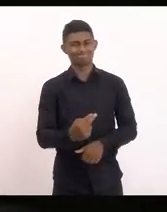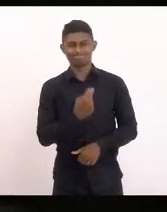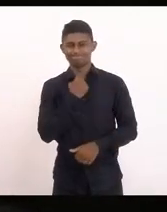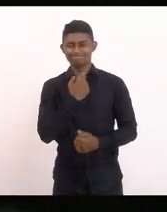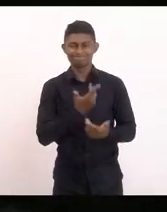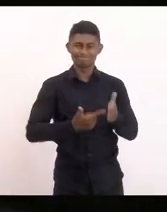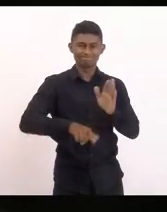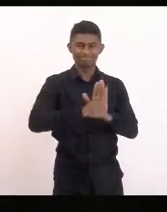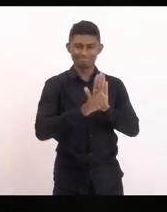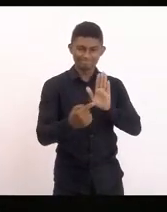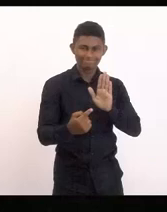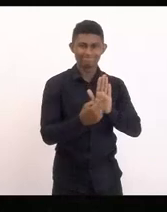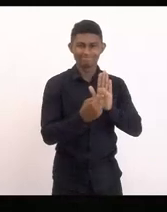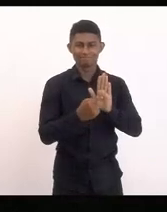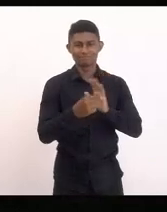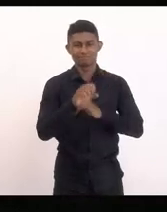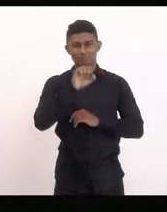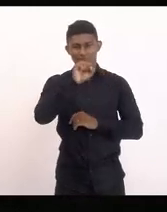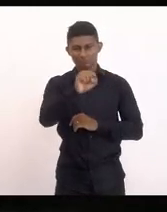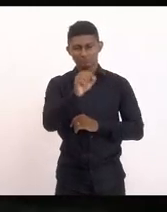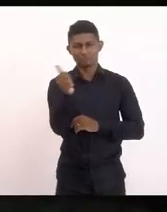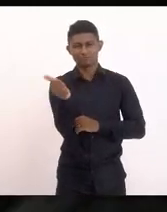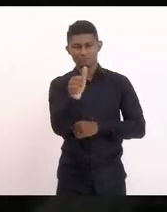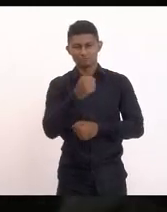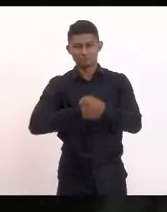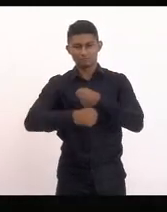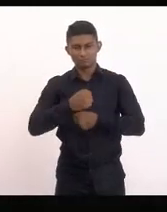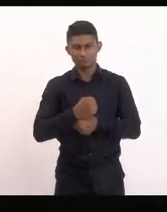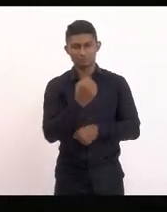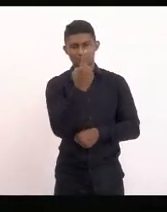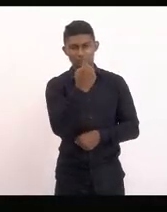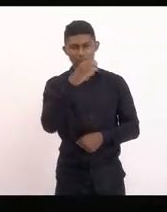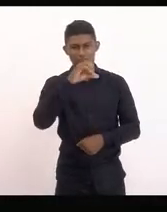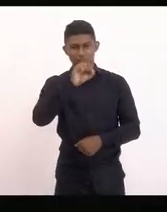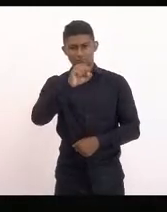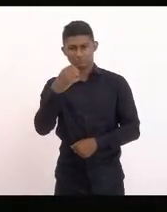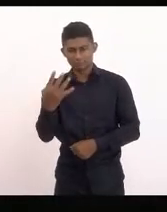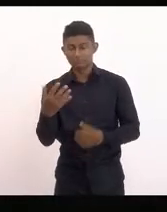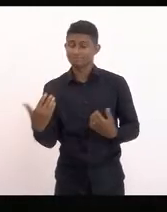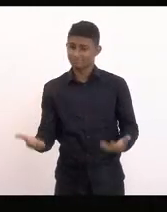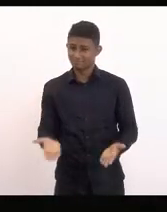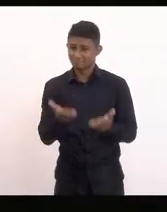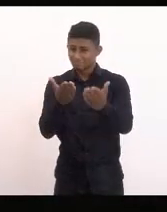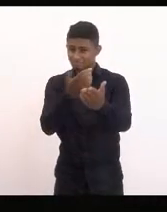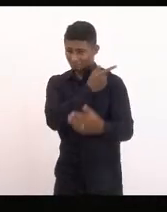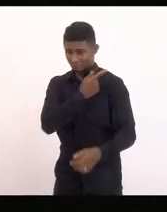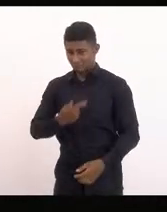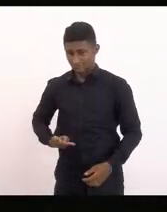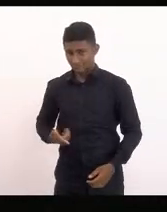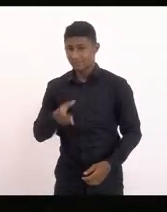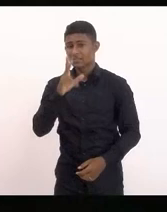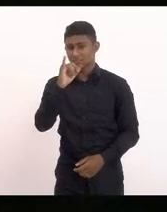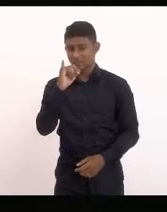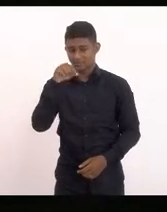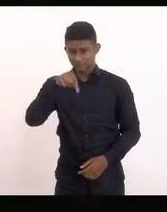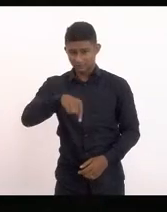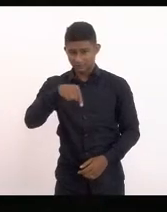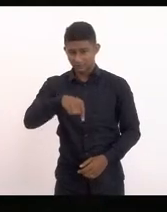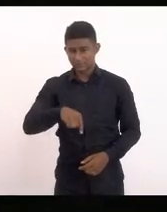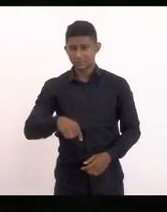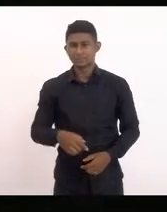determina isso é a Lei 811 de 84. Então, senhor governador, se ao final,